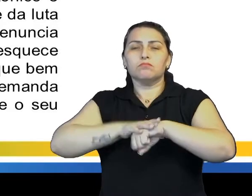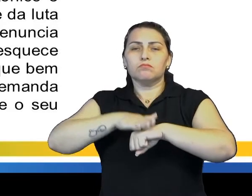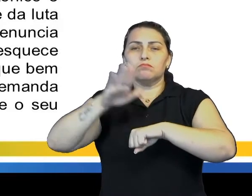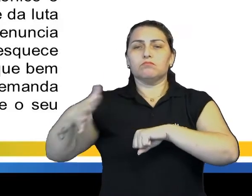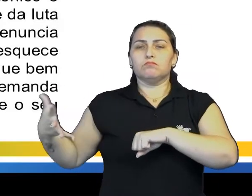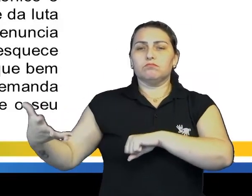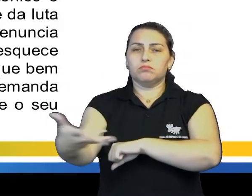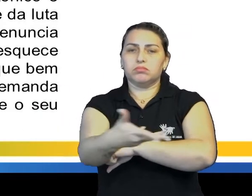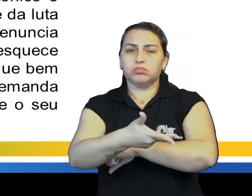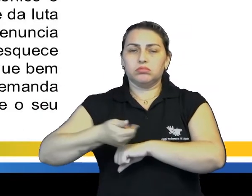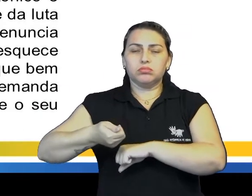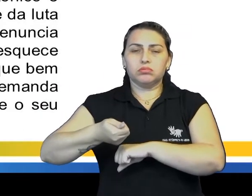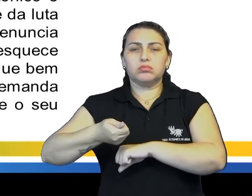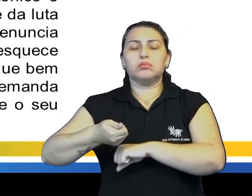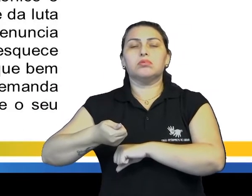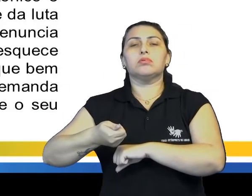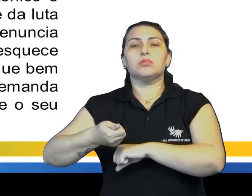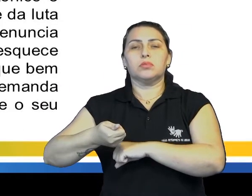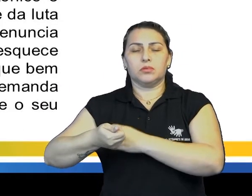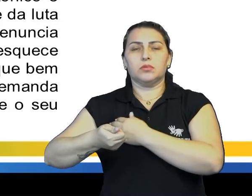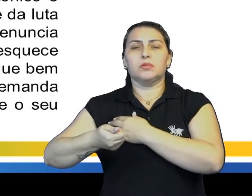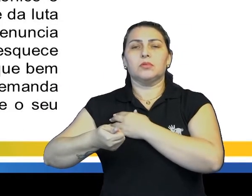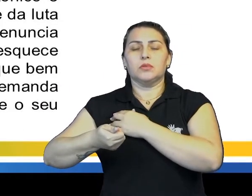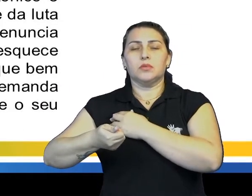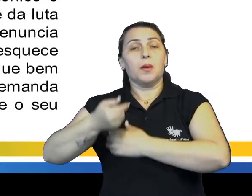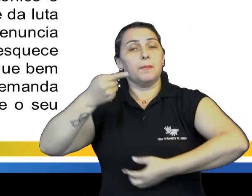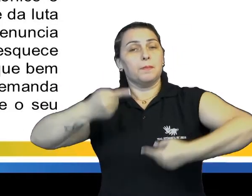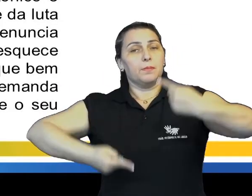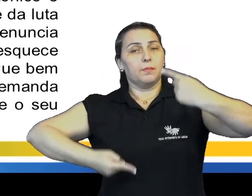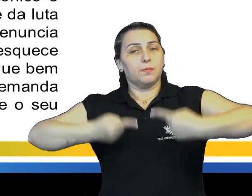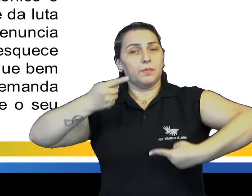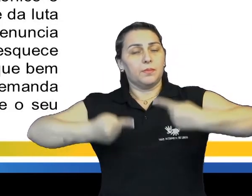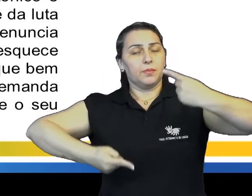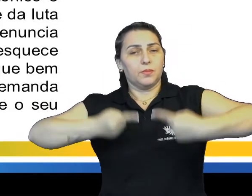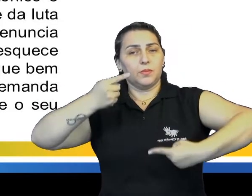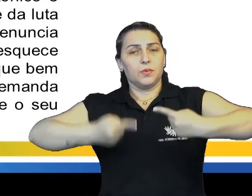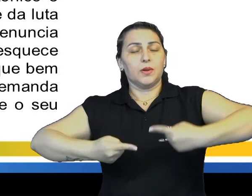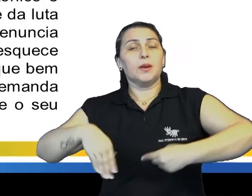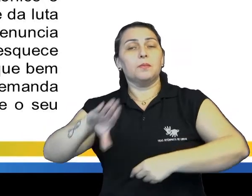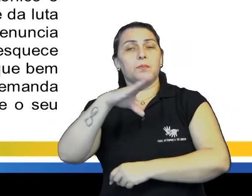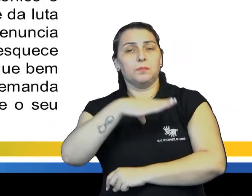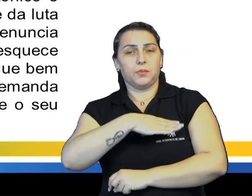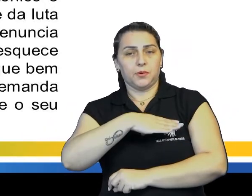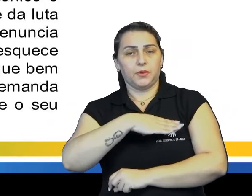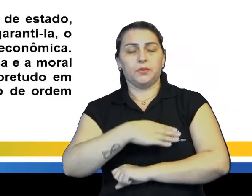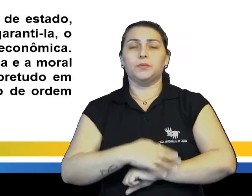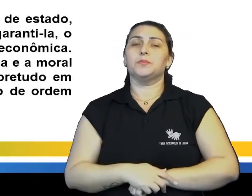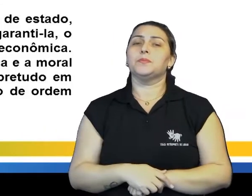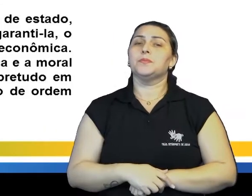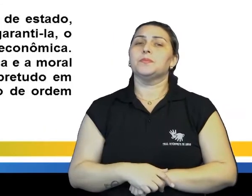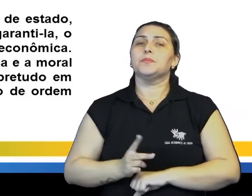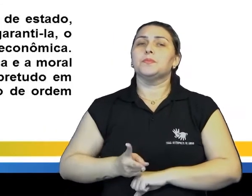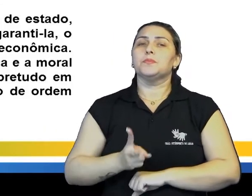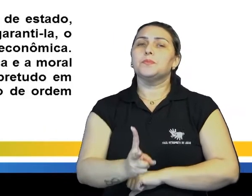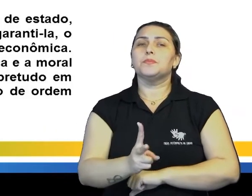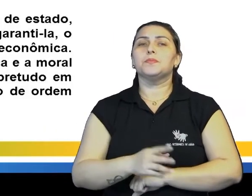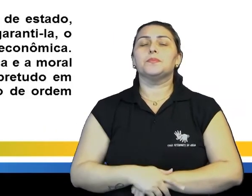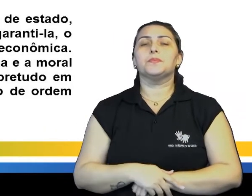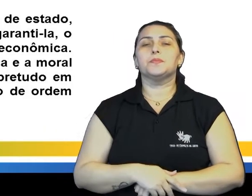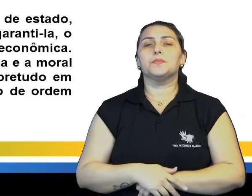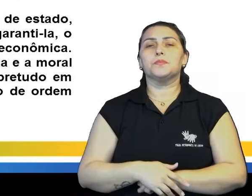moderno e aprimorado para uma política na poli. Tá bom, pessoal? Vamos